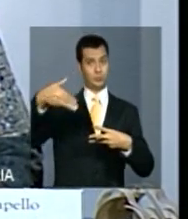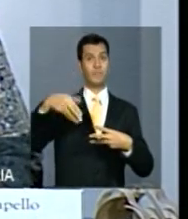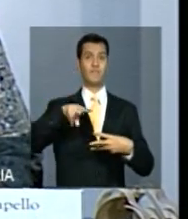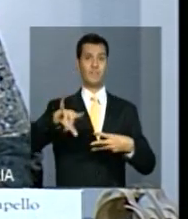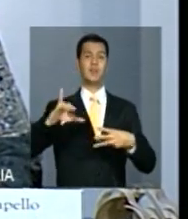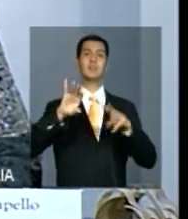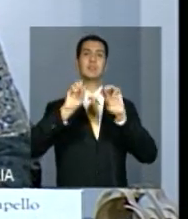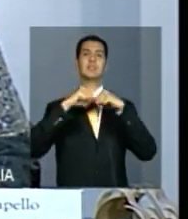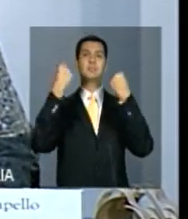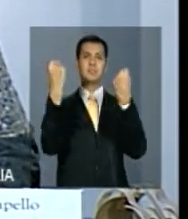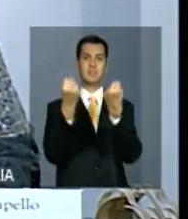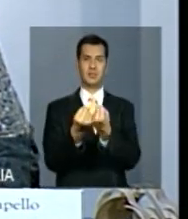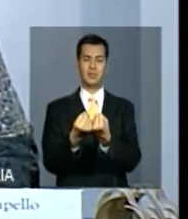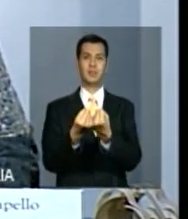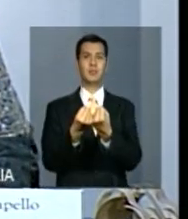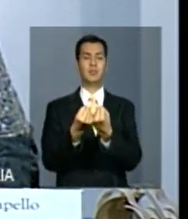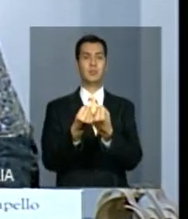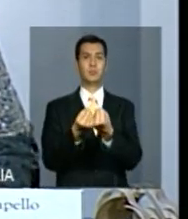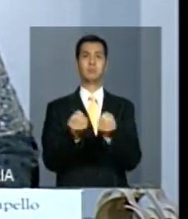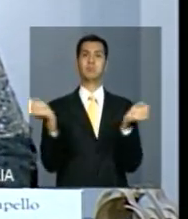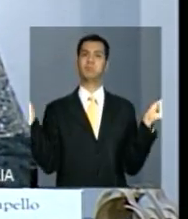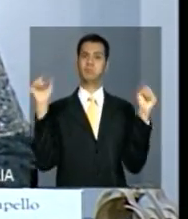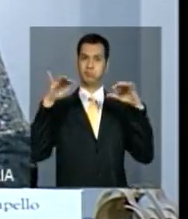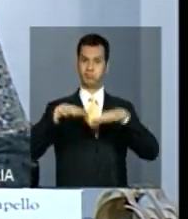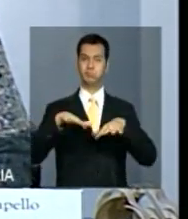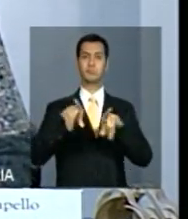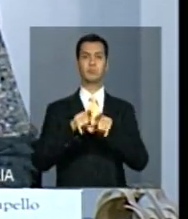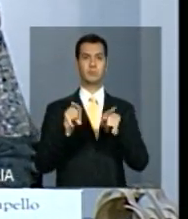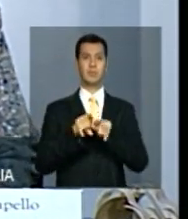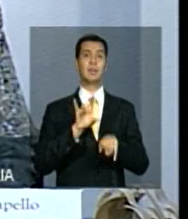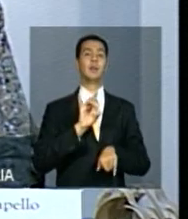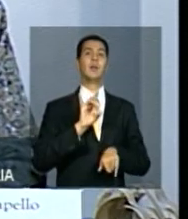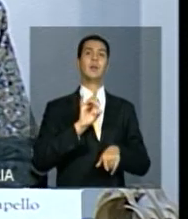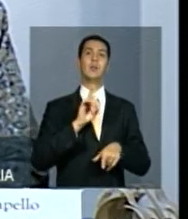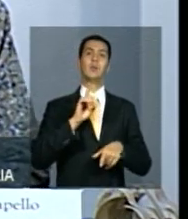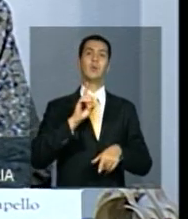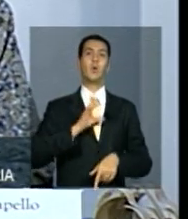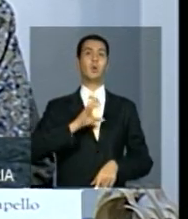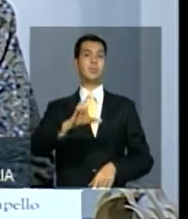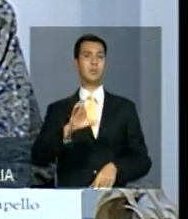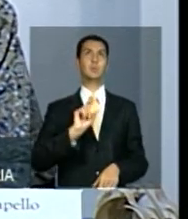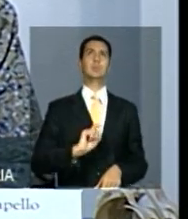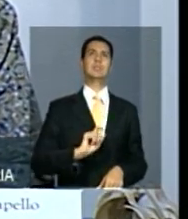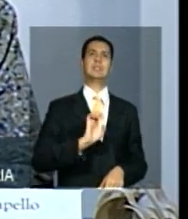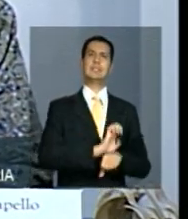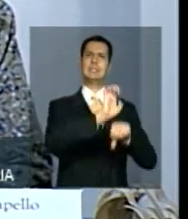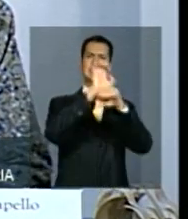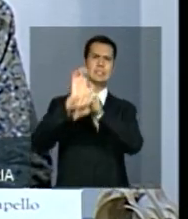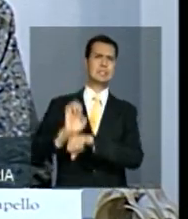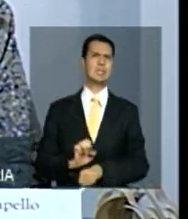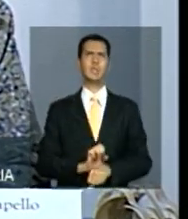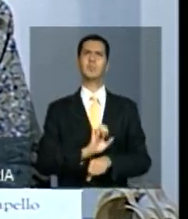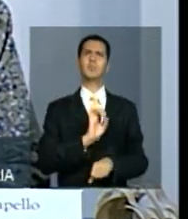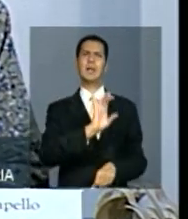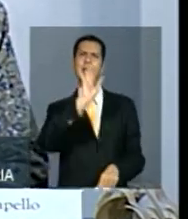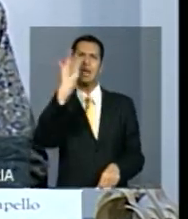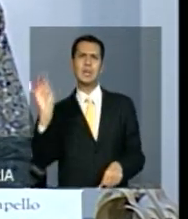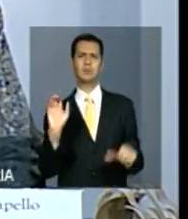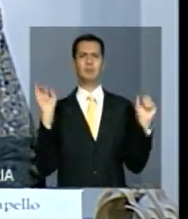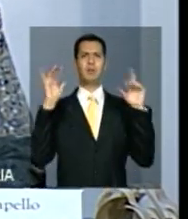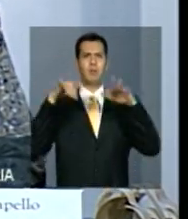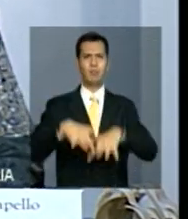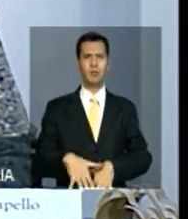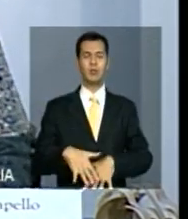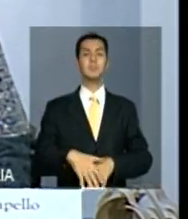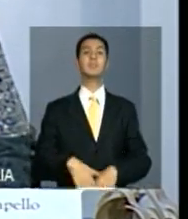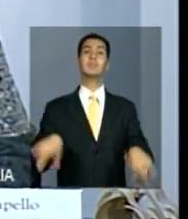estaduais que coordena não o o Plano Brasil sem miséria em cada um dos Estados estamos organizando uma publicação já